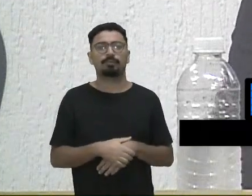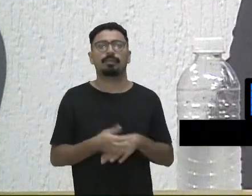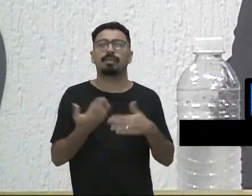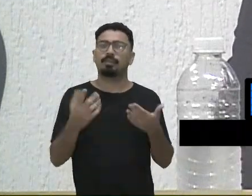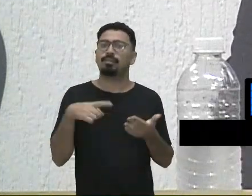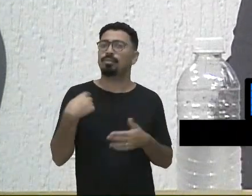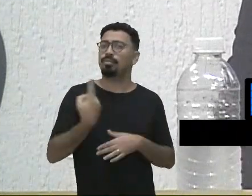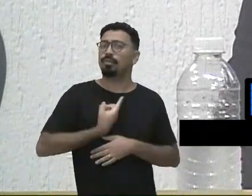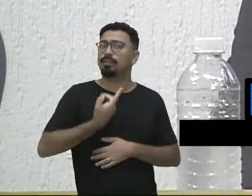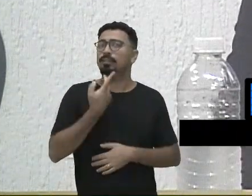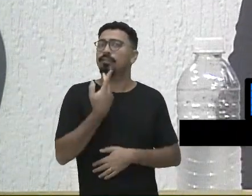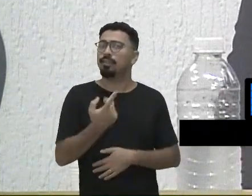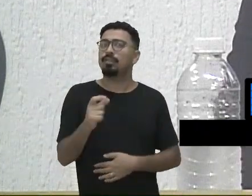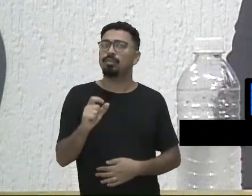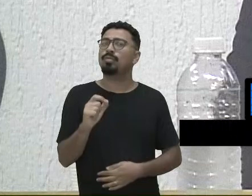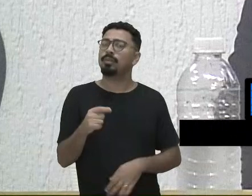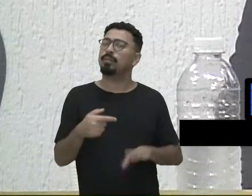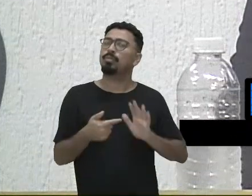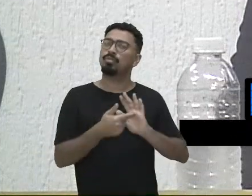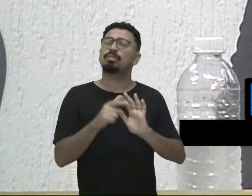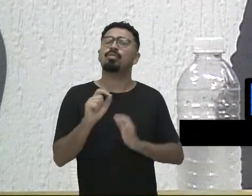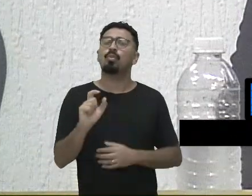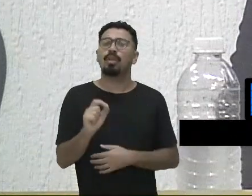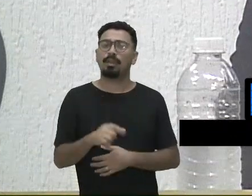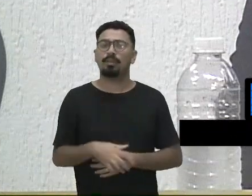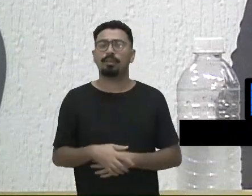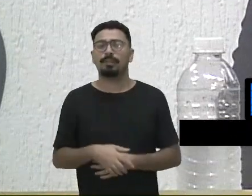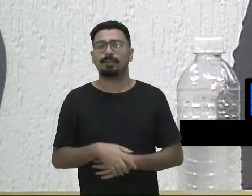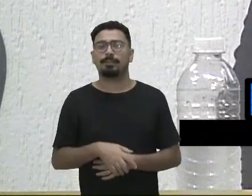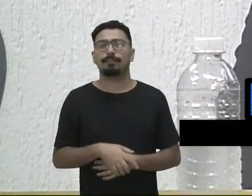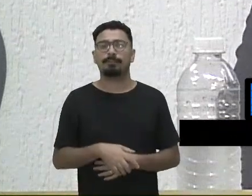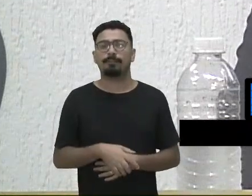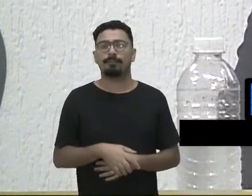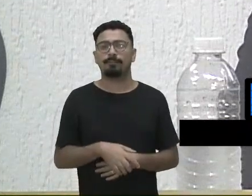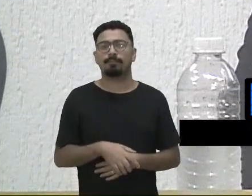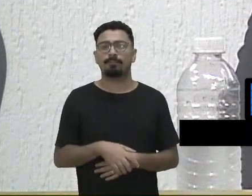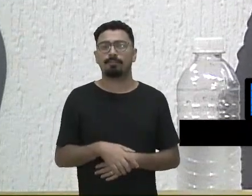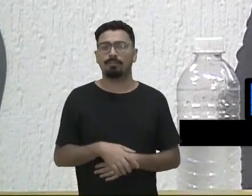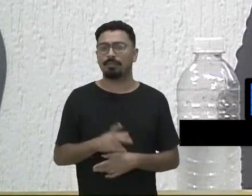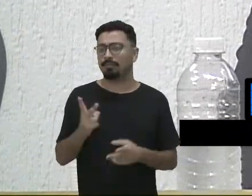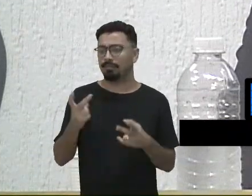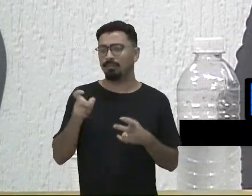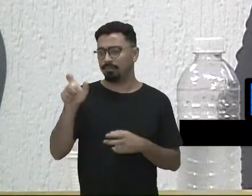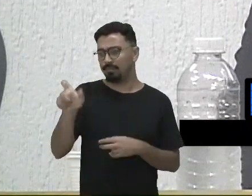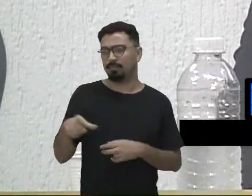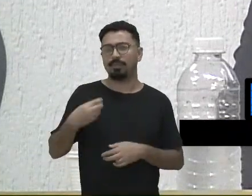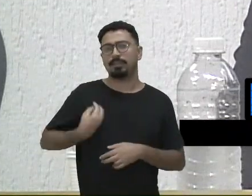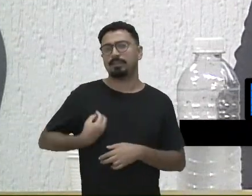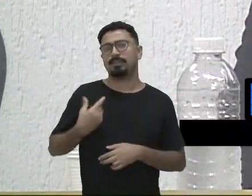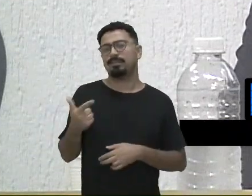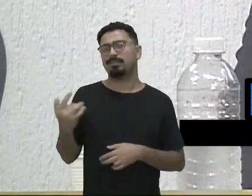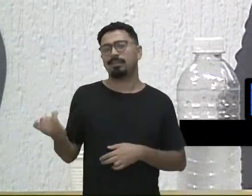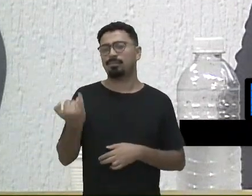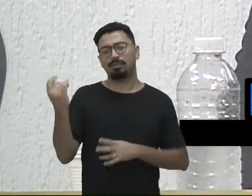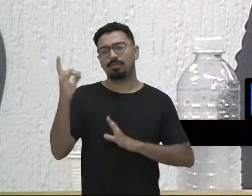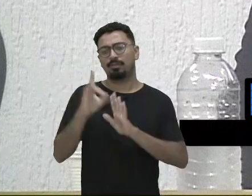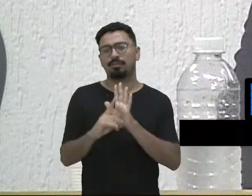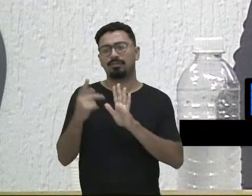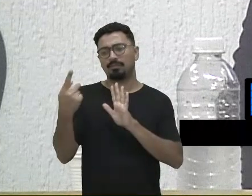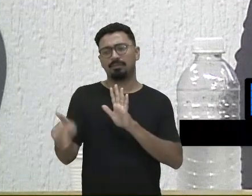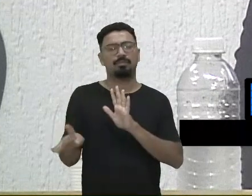está falando ali? O que a gente está demonstrando? Que eu não reconheço aquela existência. Que eu não me importo com o direito daquela